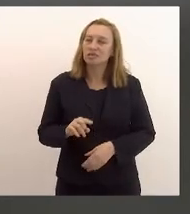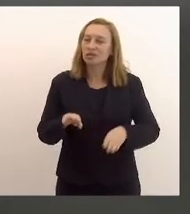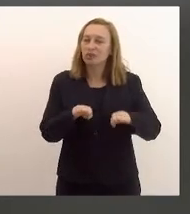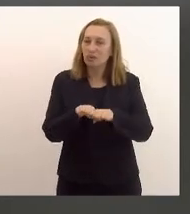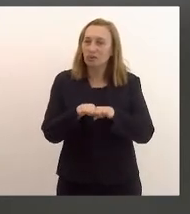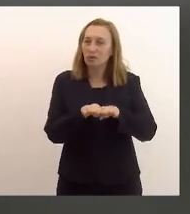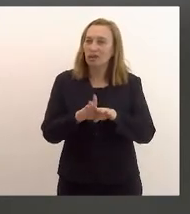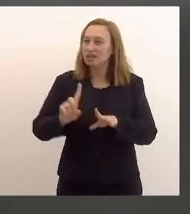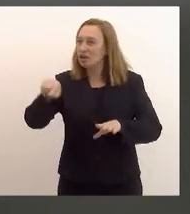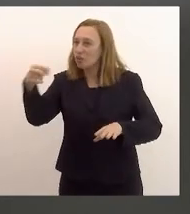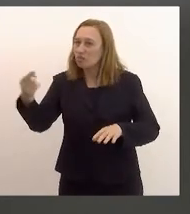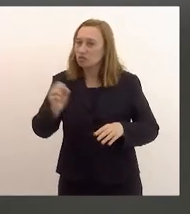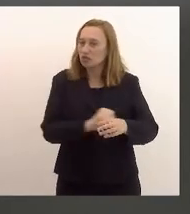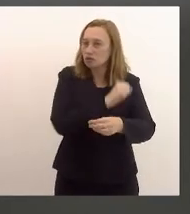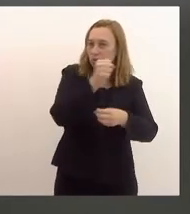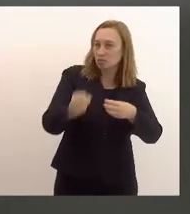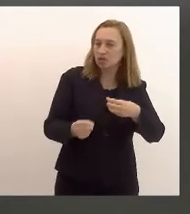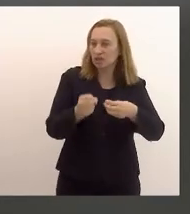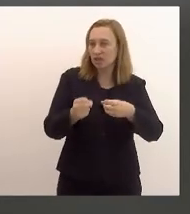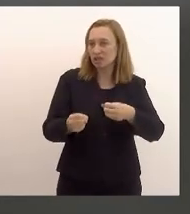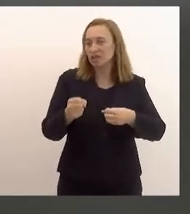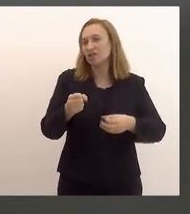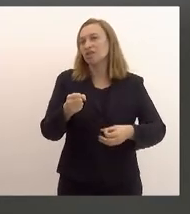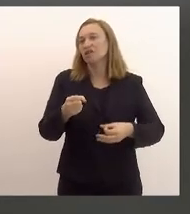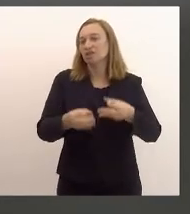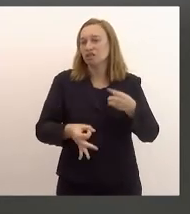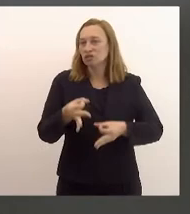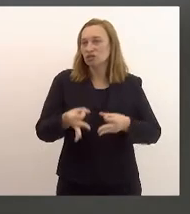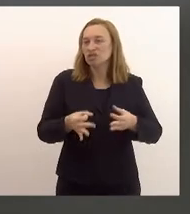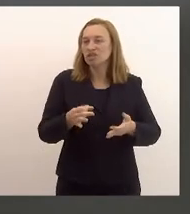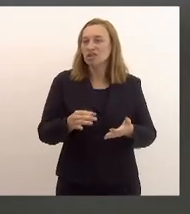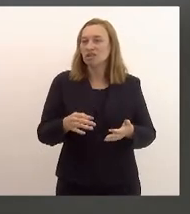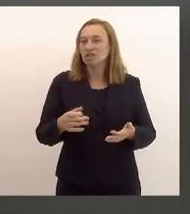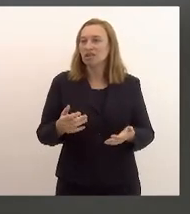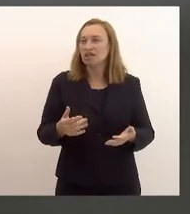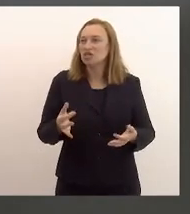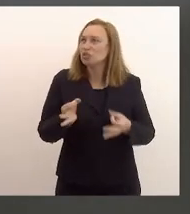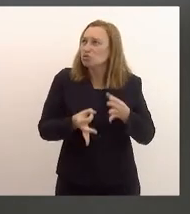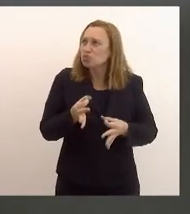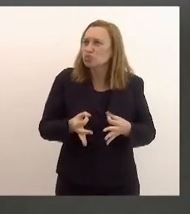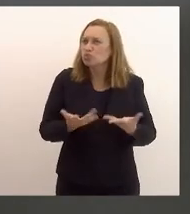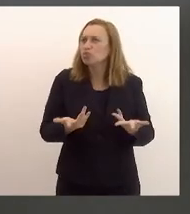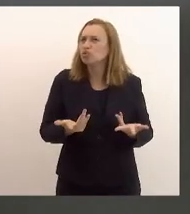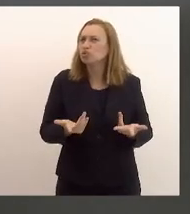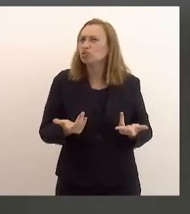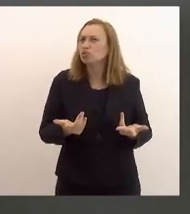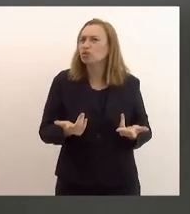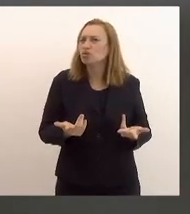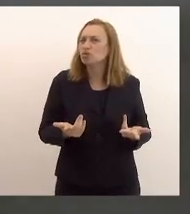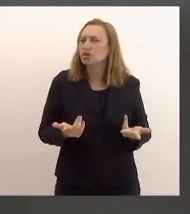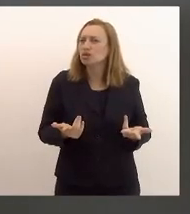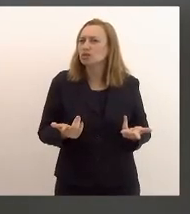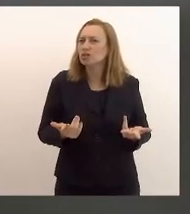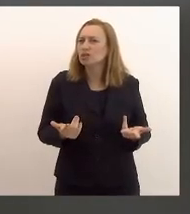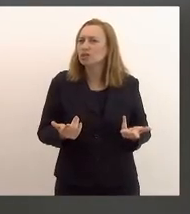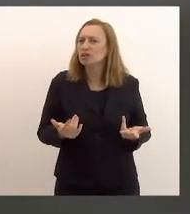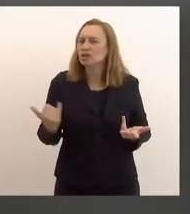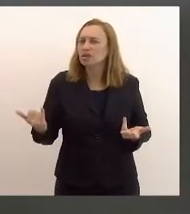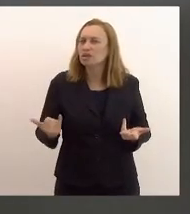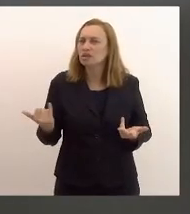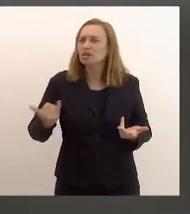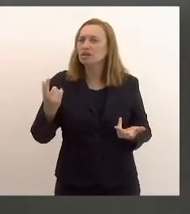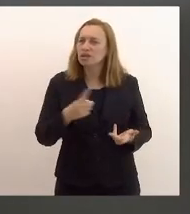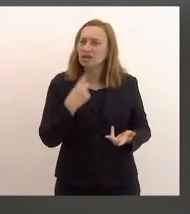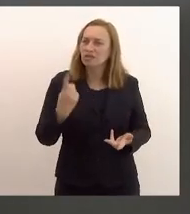poderes da Justiça Nada mais justo nada mais é nada mais nobre do que a gente